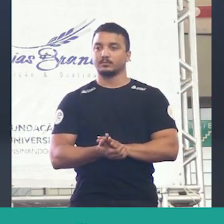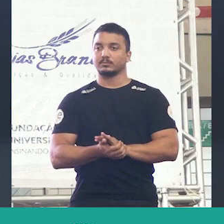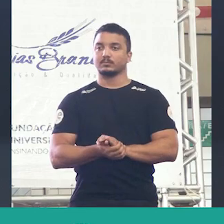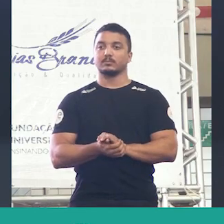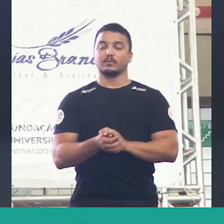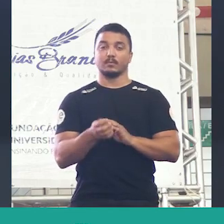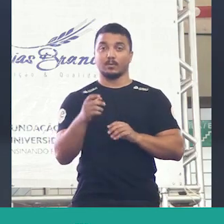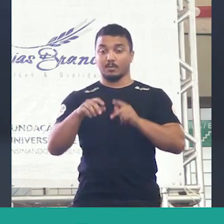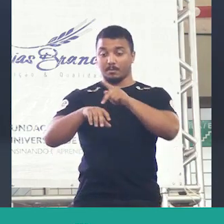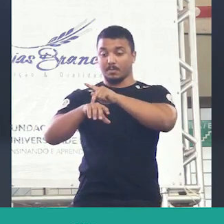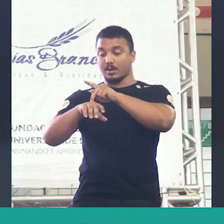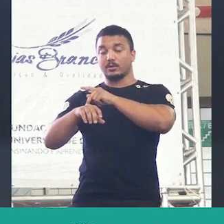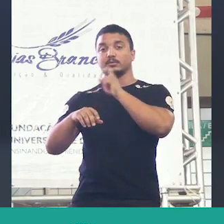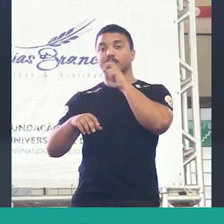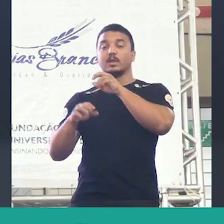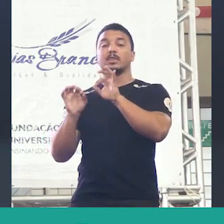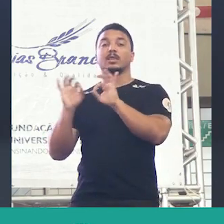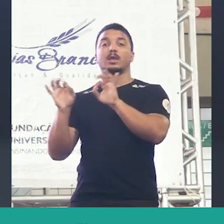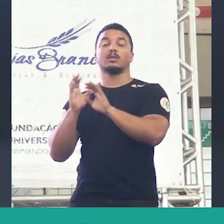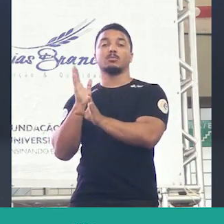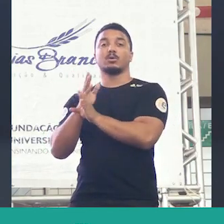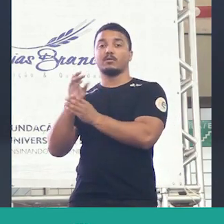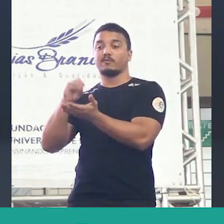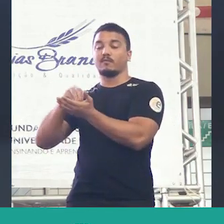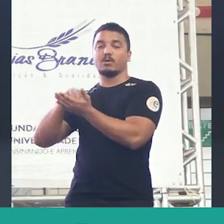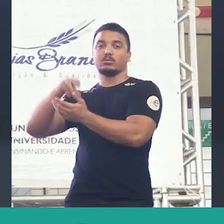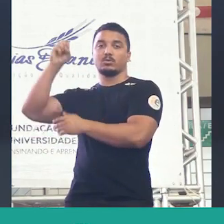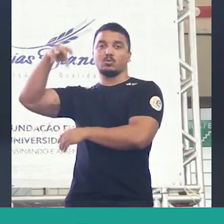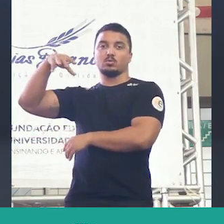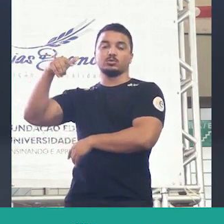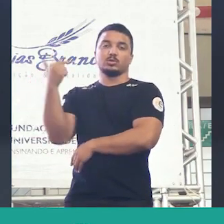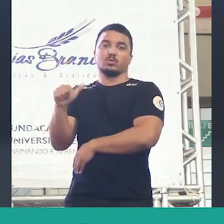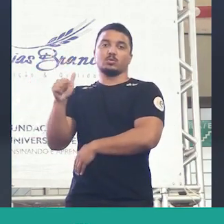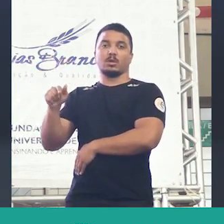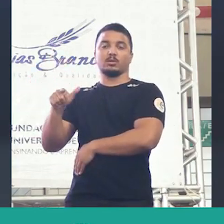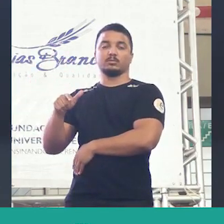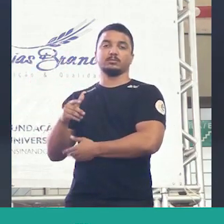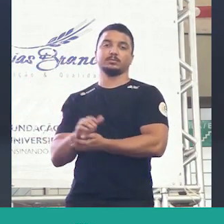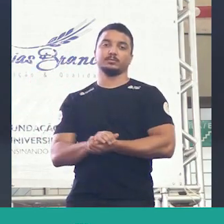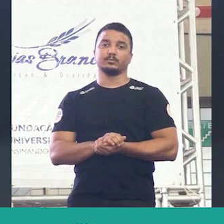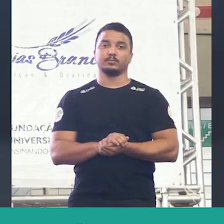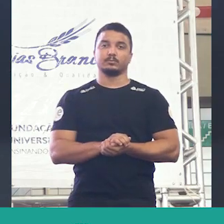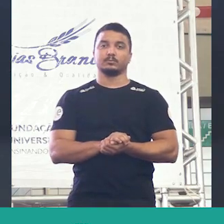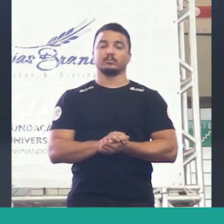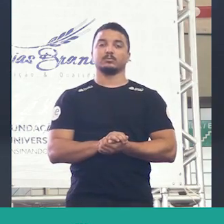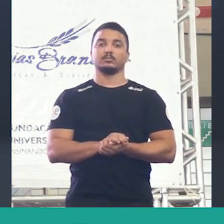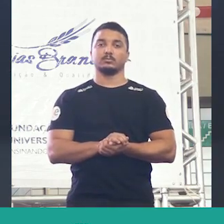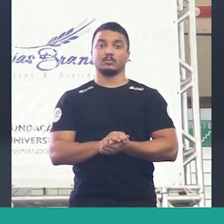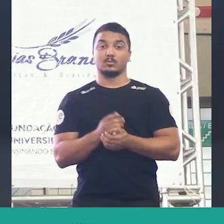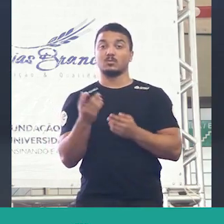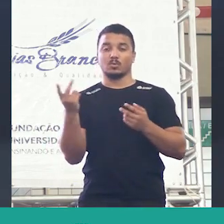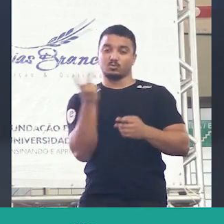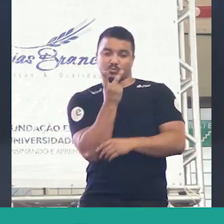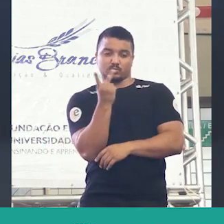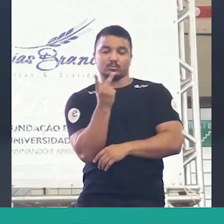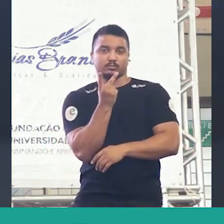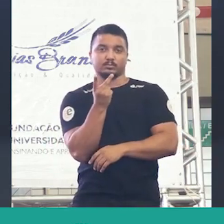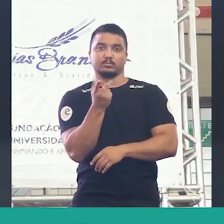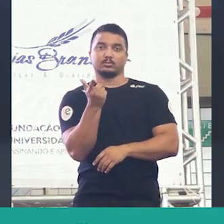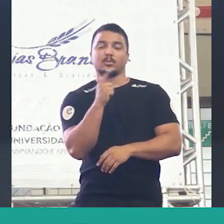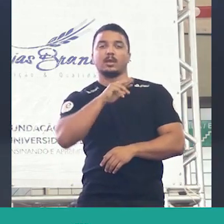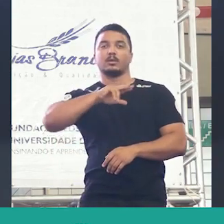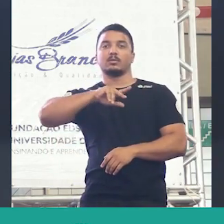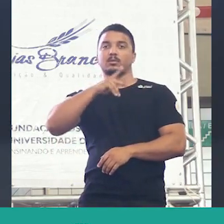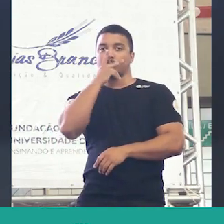transparente. Eu não vejo o preto porque não tem luz. Vocês estão entendendo a diferença? Ambos não